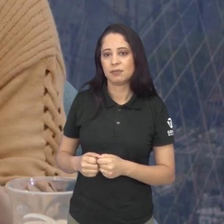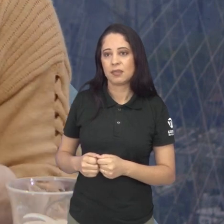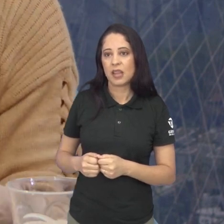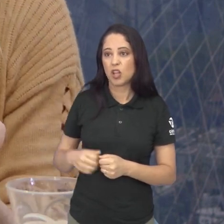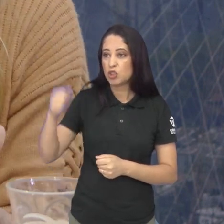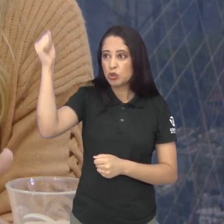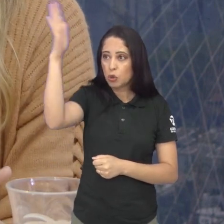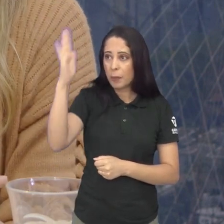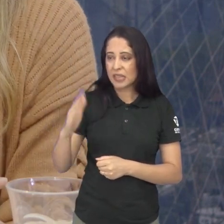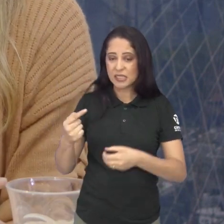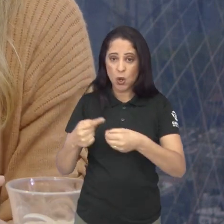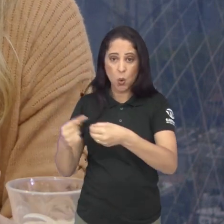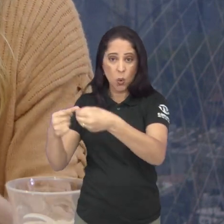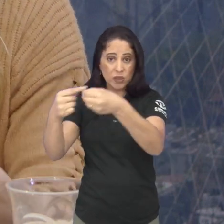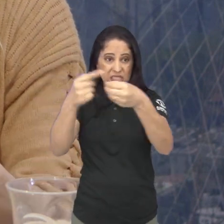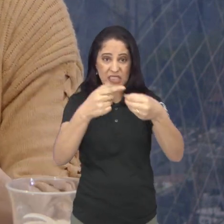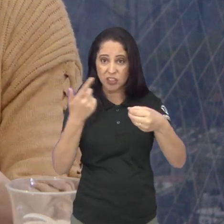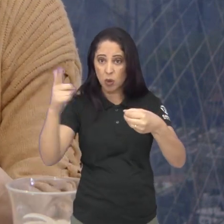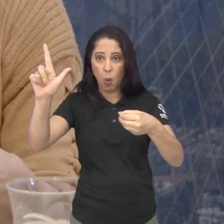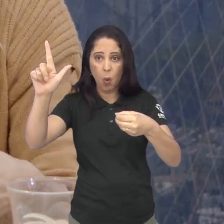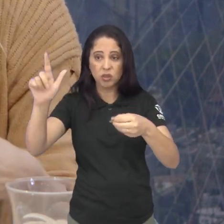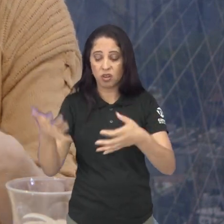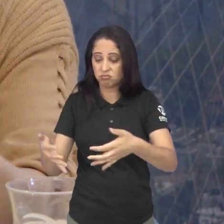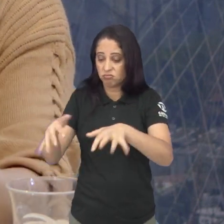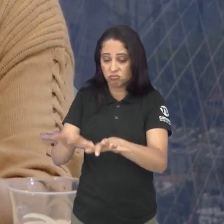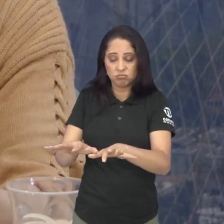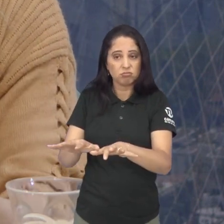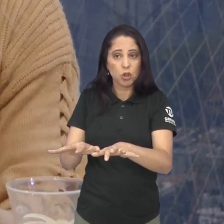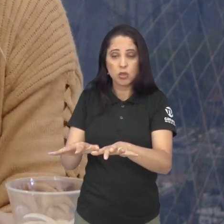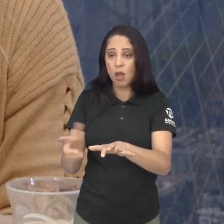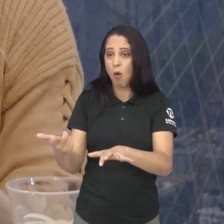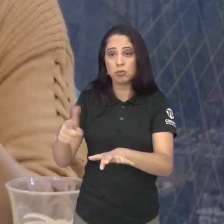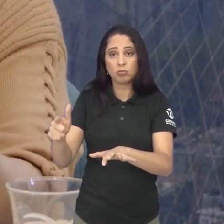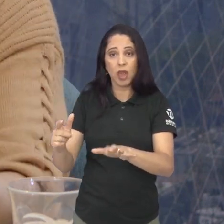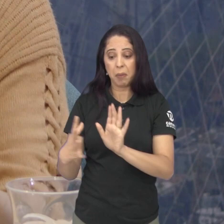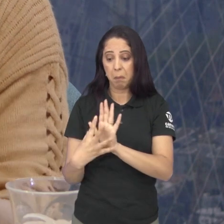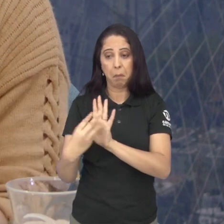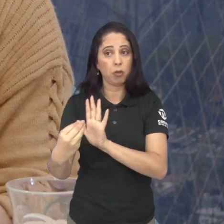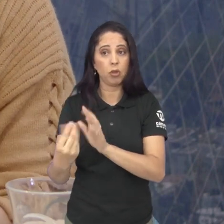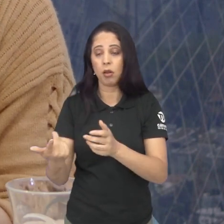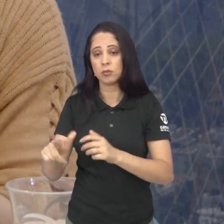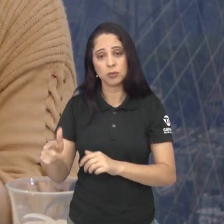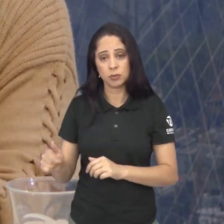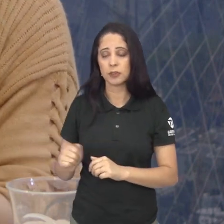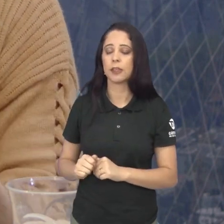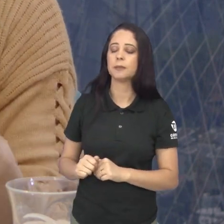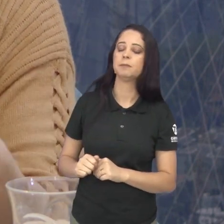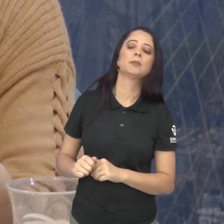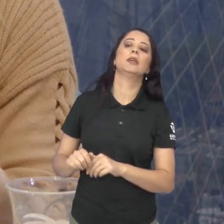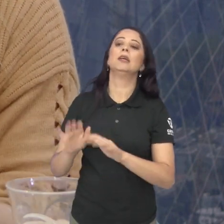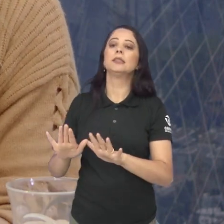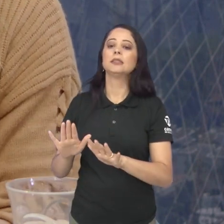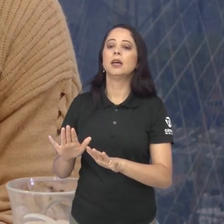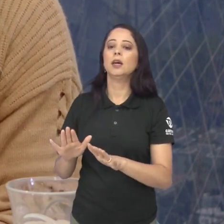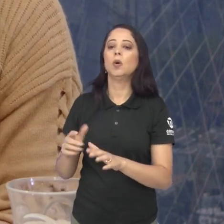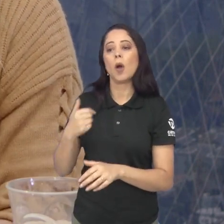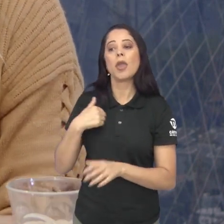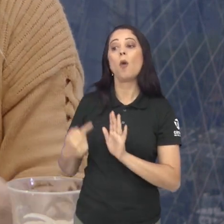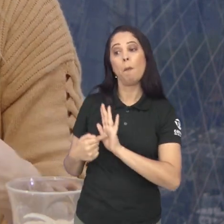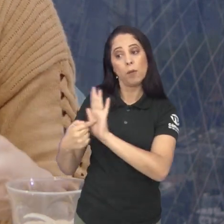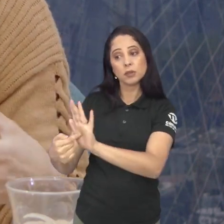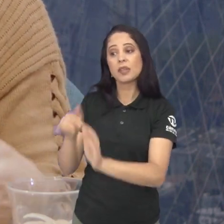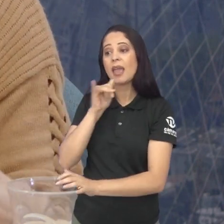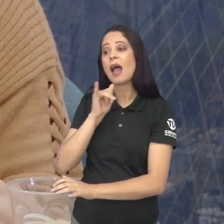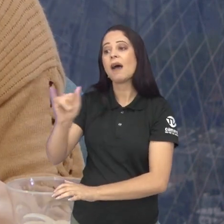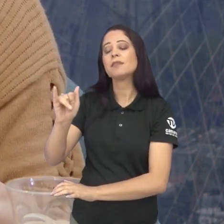Brasil que seja modelo de inclusão. Então, eu ainda levo, e foi uma das mensagens que o grupo Ter Amigos levou ao prefeito,